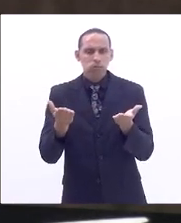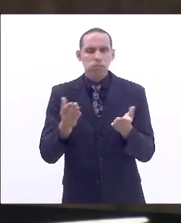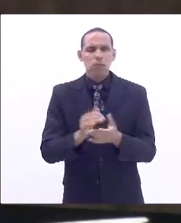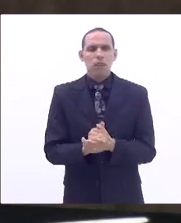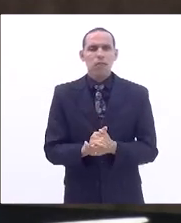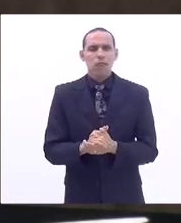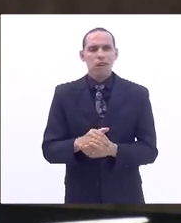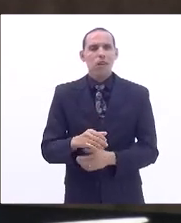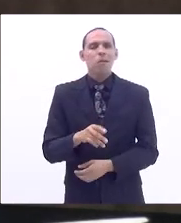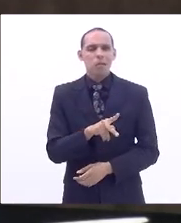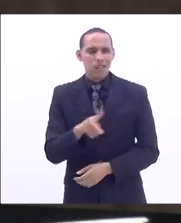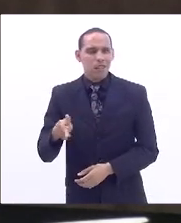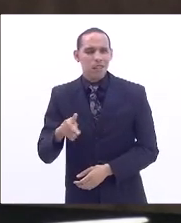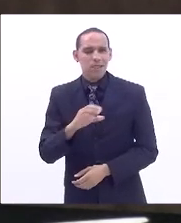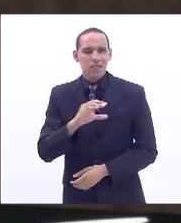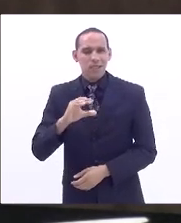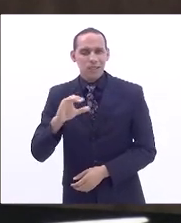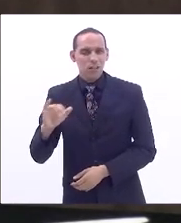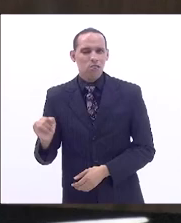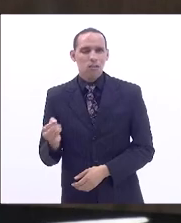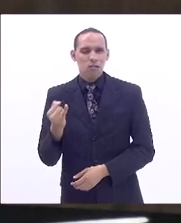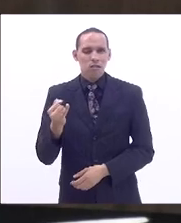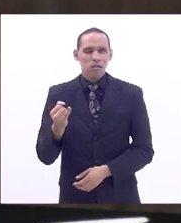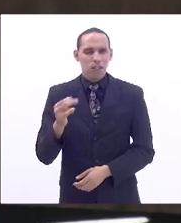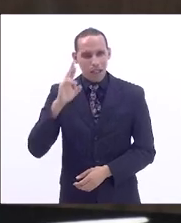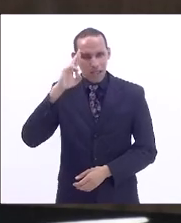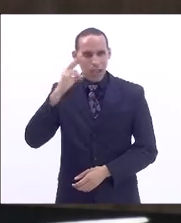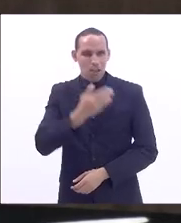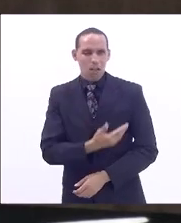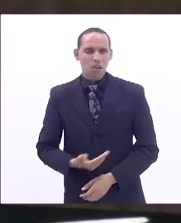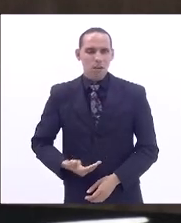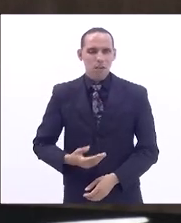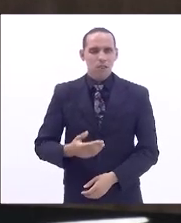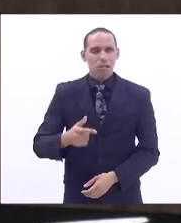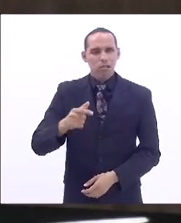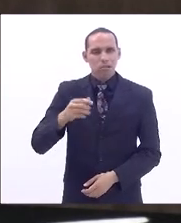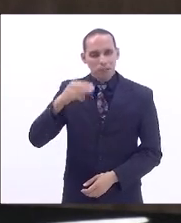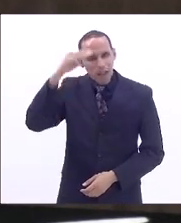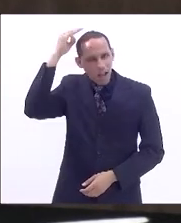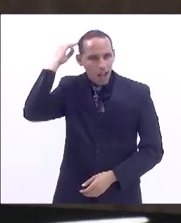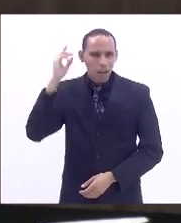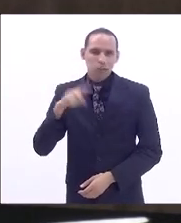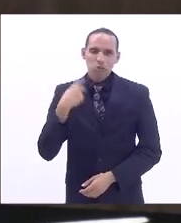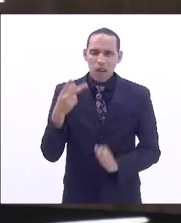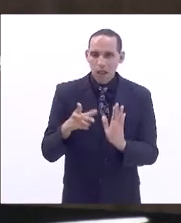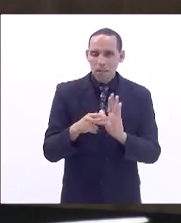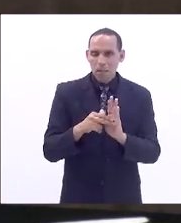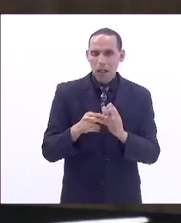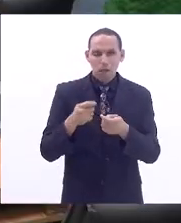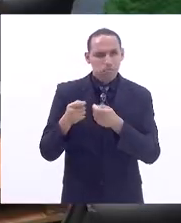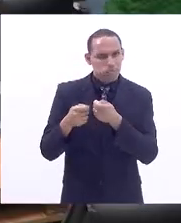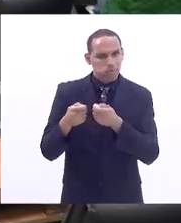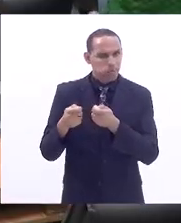da ccj Líder do governo mais Pacheco para que a gente possa negociar esta emenda